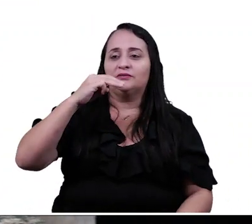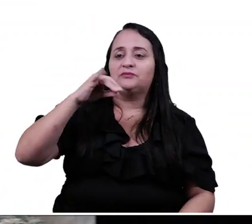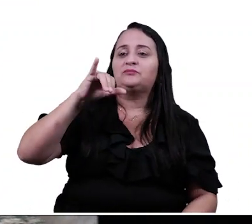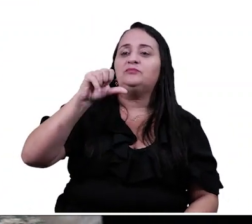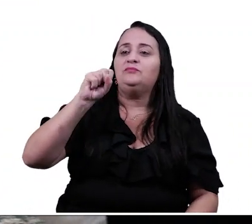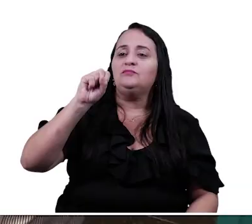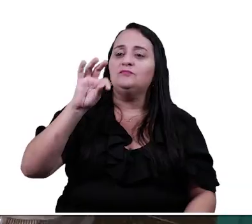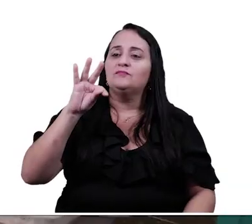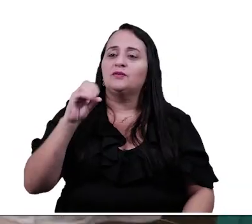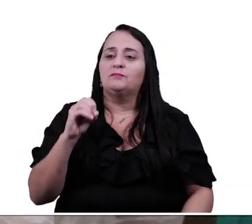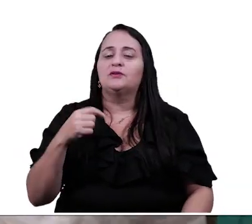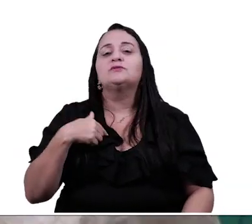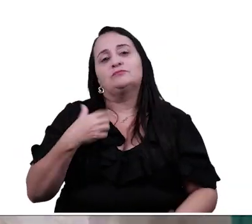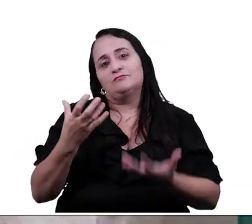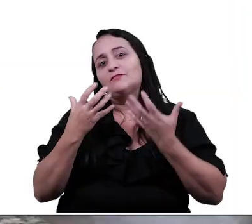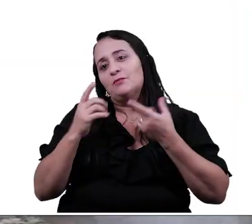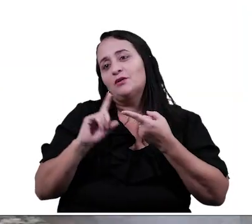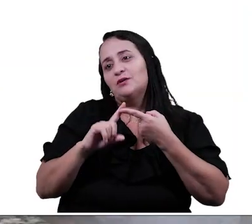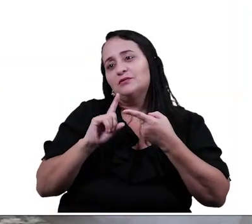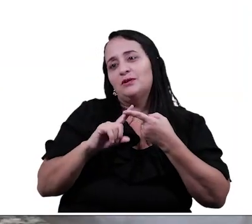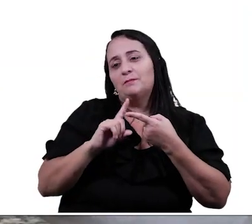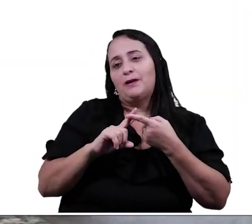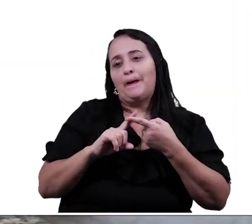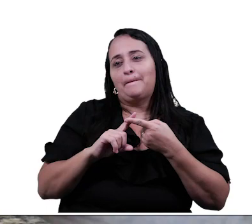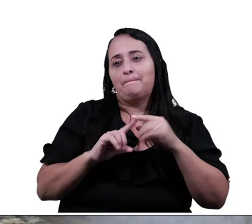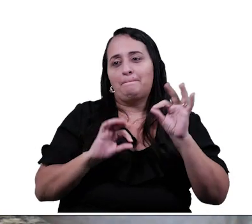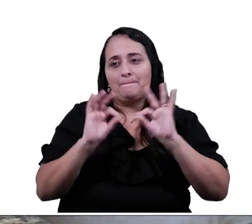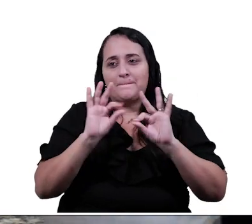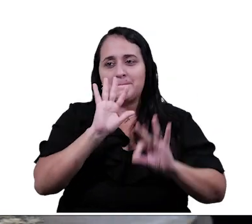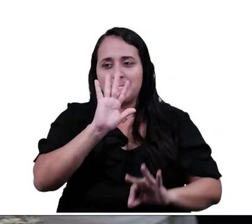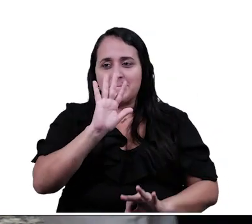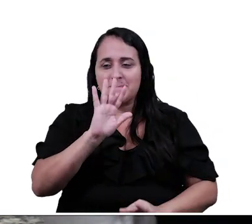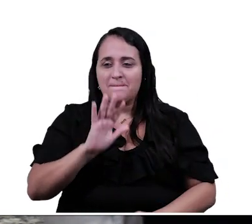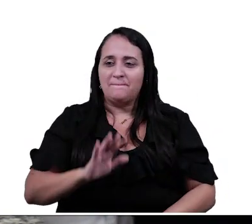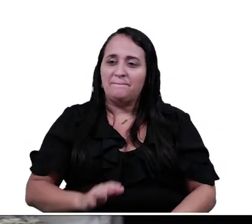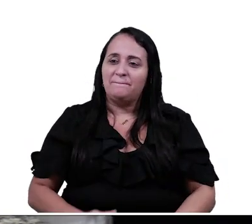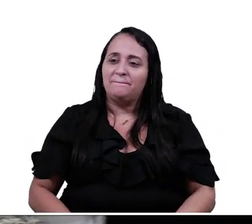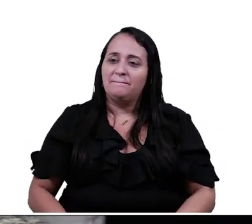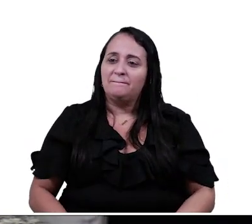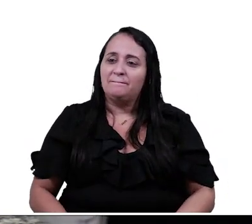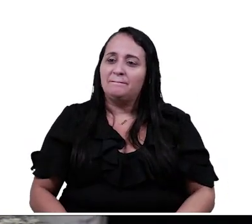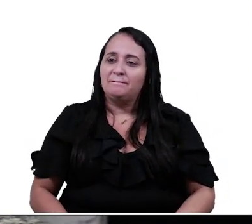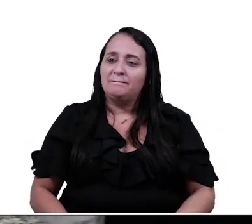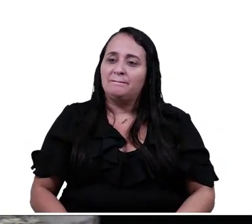misto. Pronto. Pega outro pra mim também. Pronto. Então, se for agora.